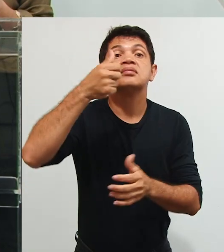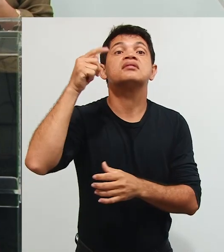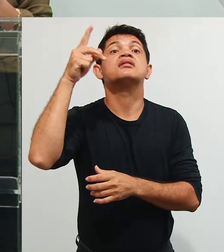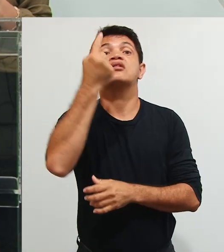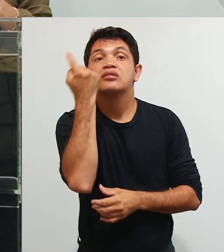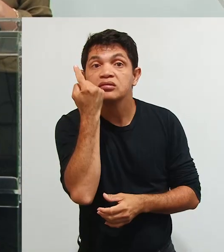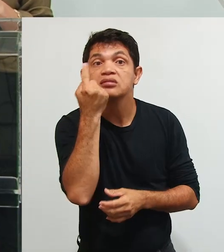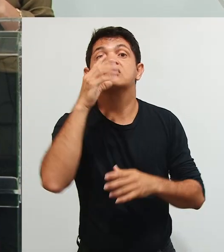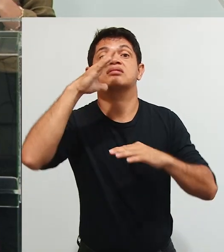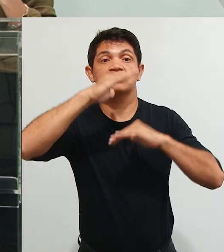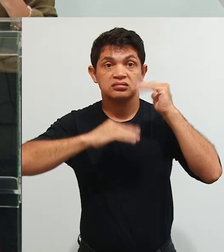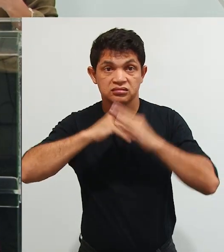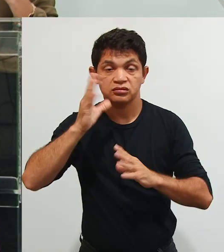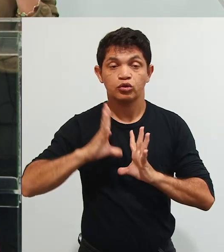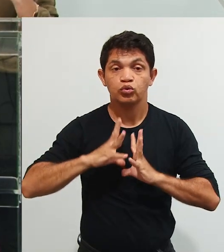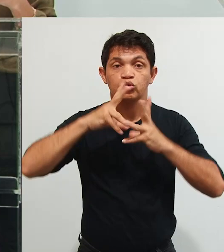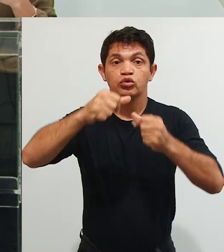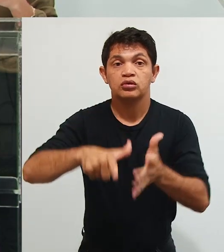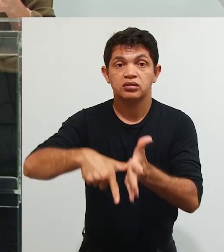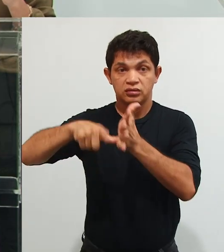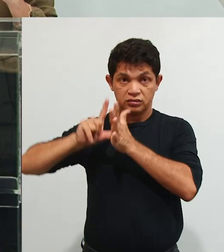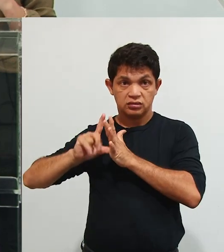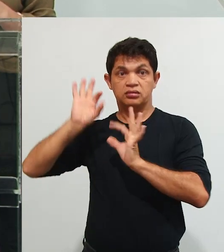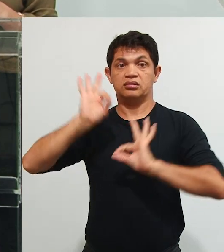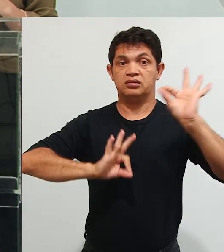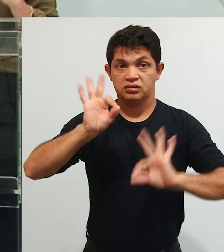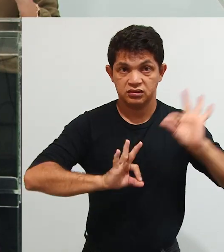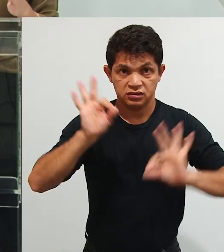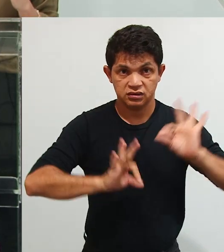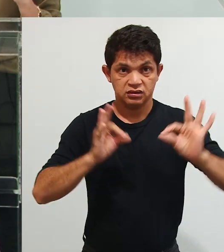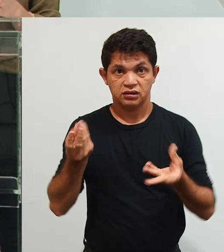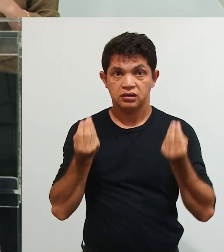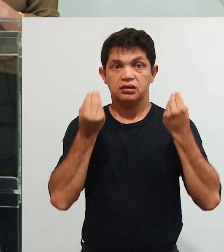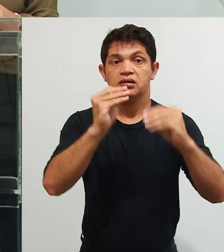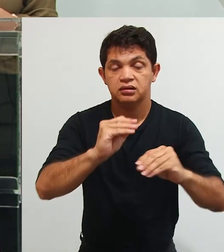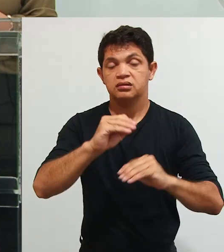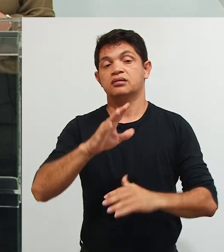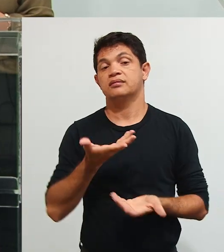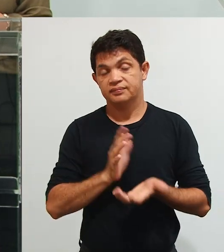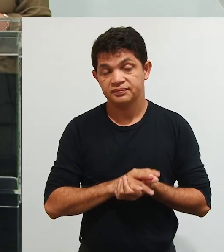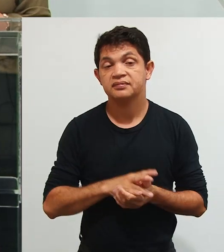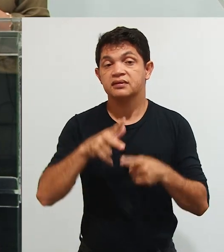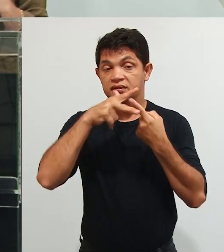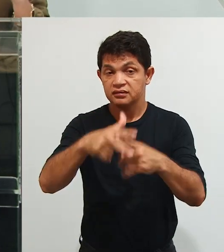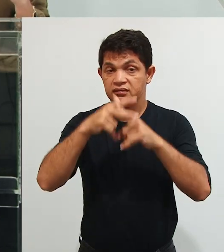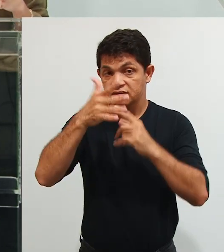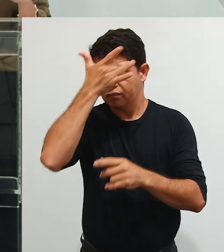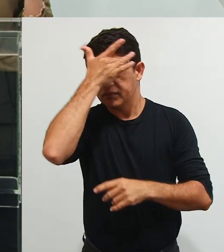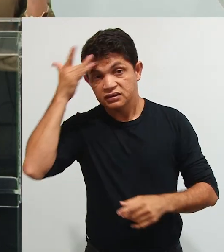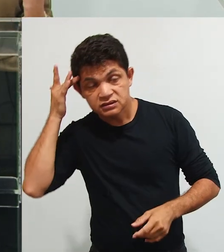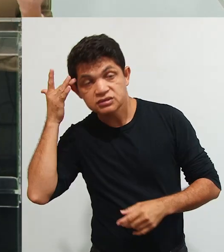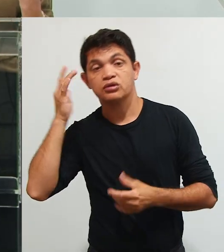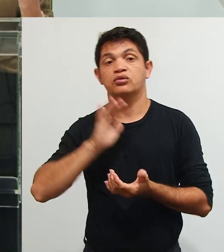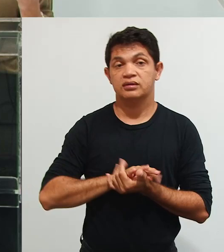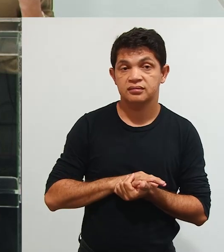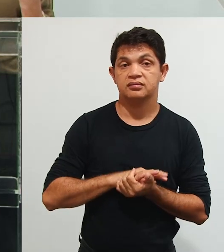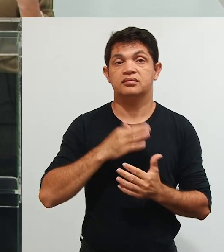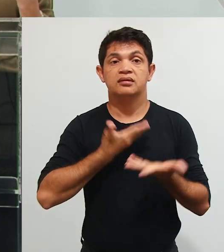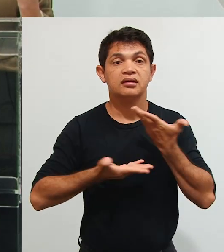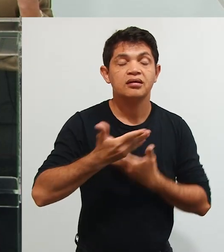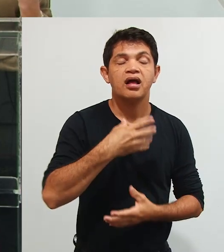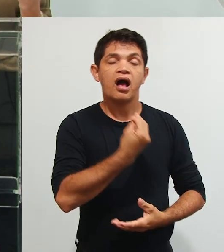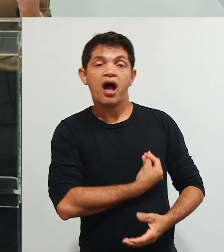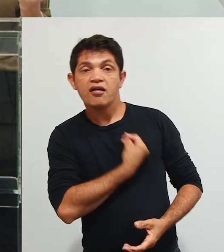primeira coisa, a primeira atitude, antes de tudo, é focar em como isso vai poder ser resolvido, como a solução vai poder